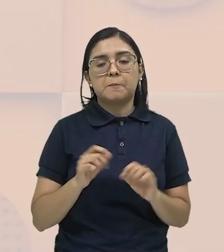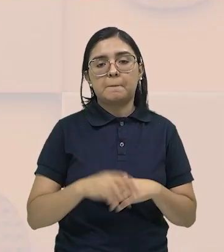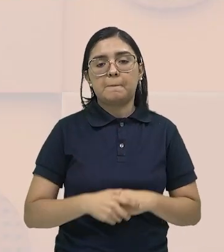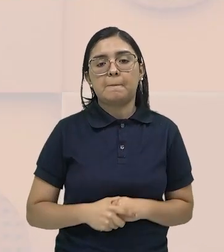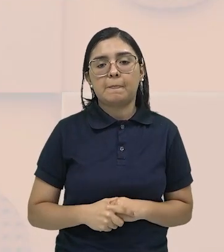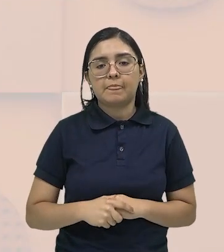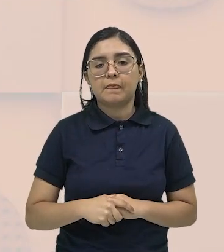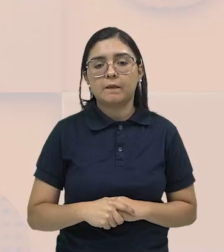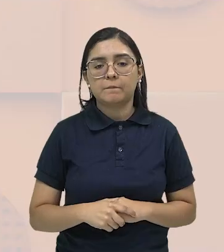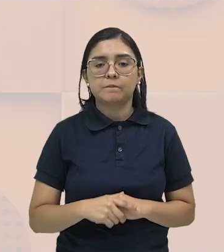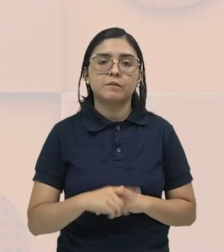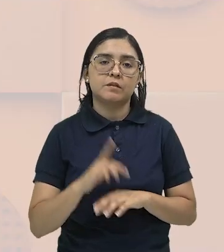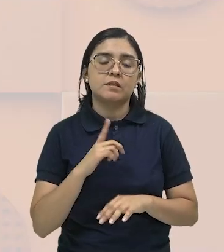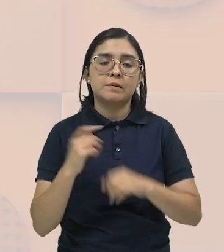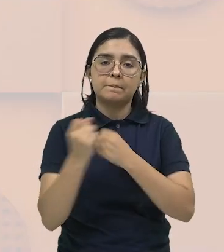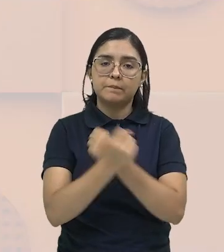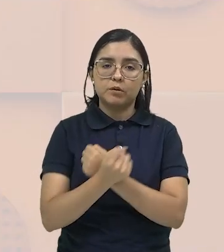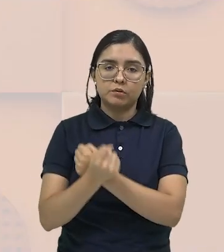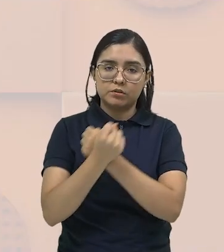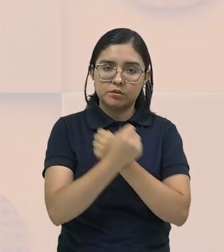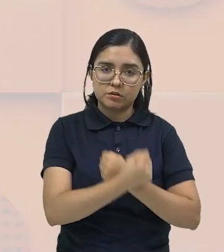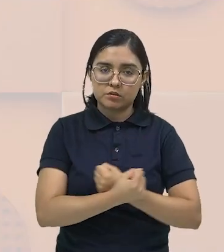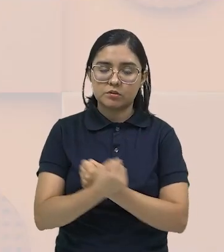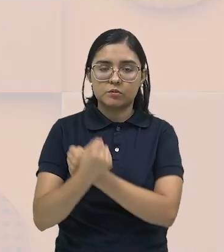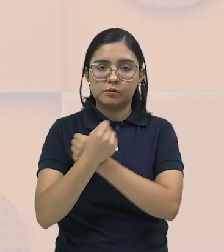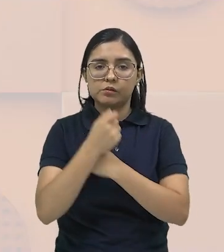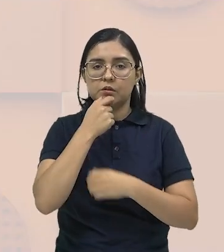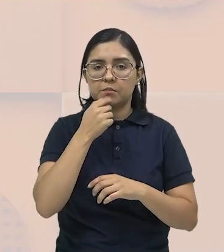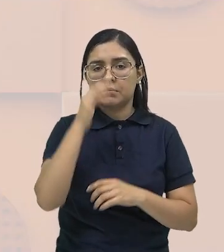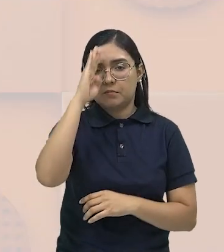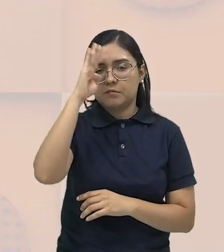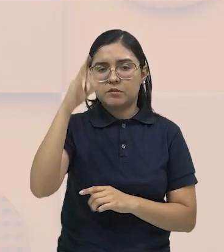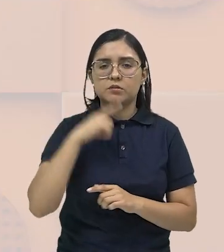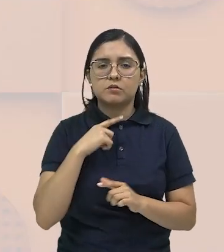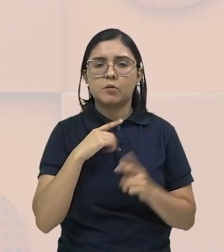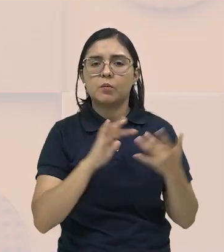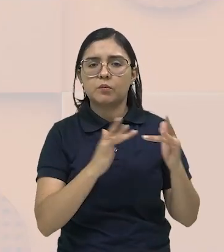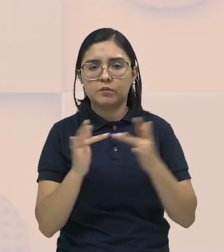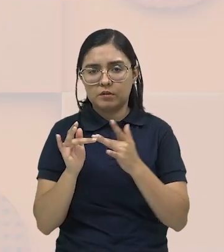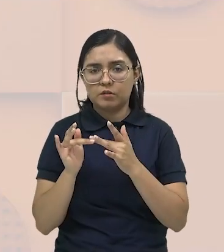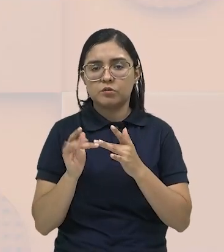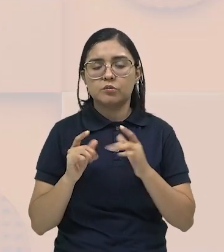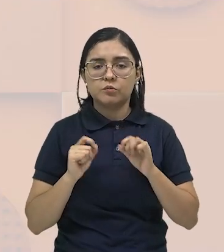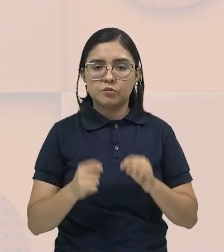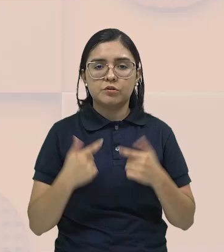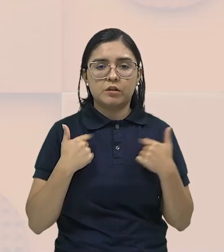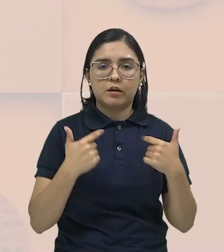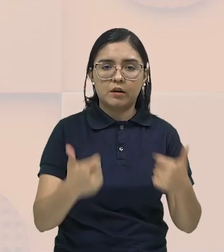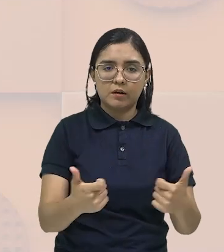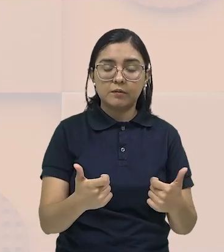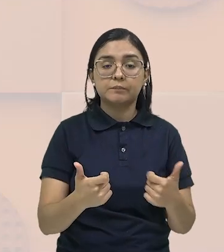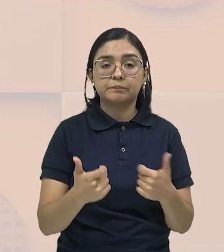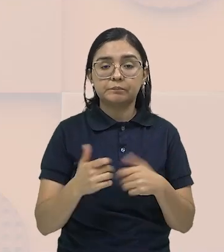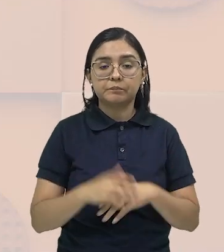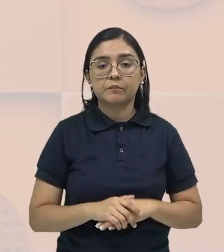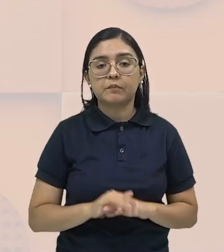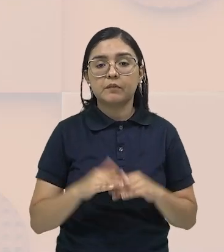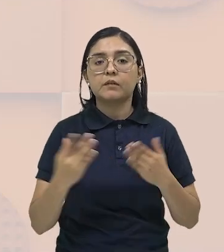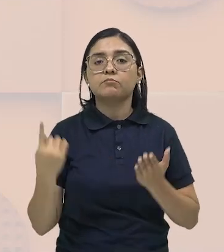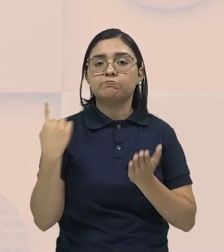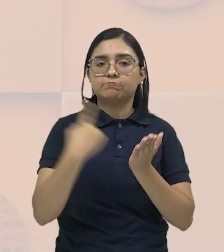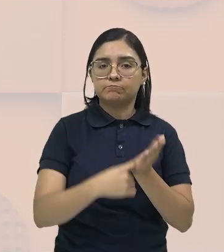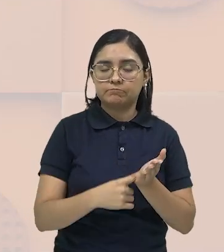uma proteção inglesa, né, principalmente no contexto de guerra de sucessão espanhola, por exemplo, né? Então era um pacto